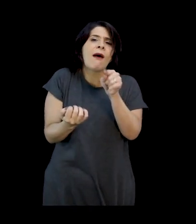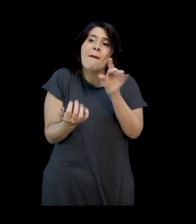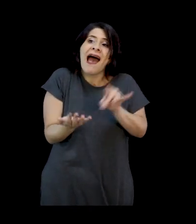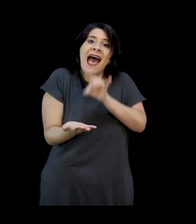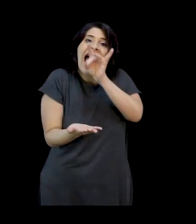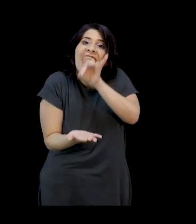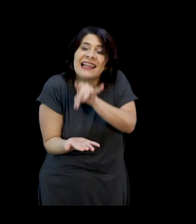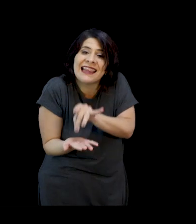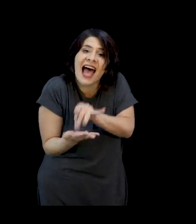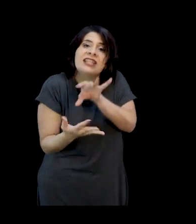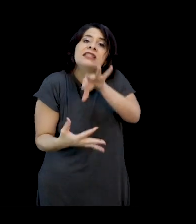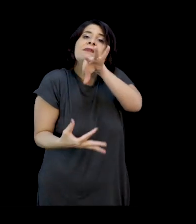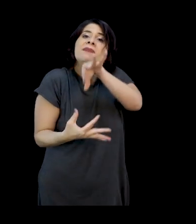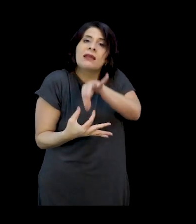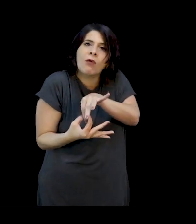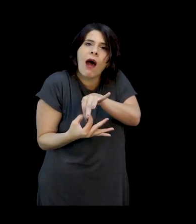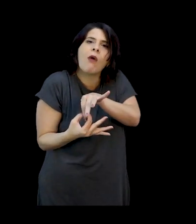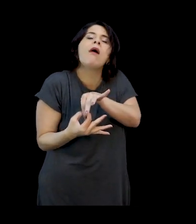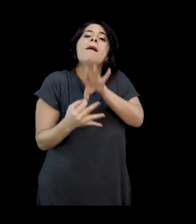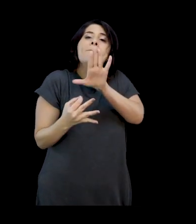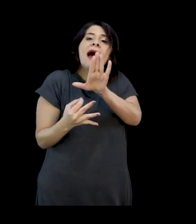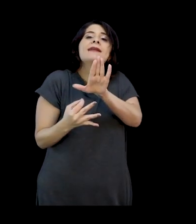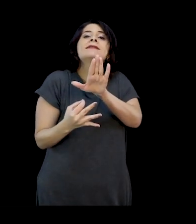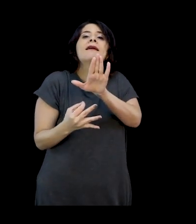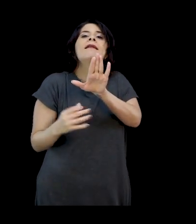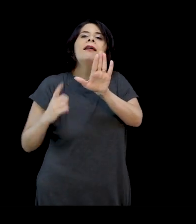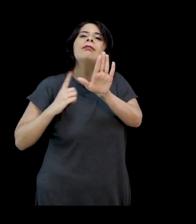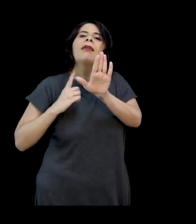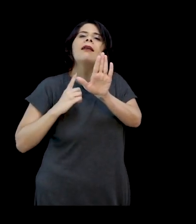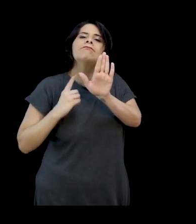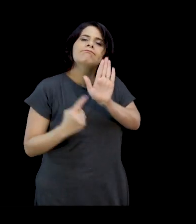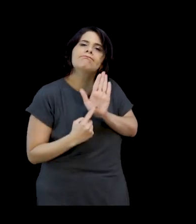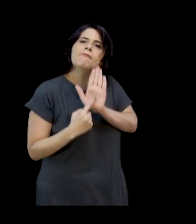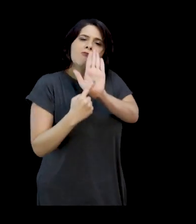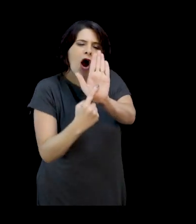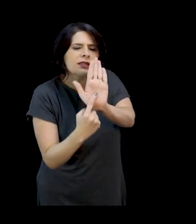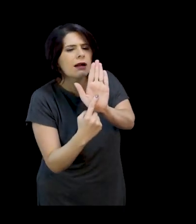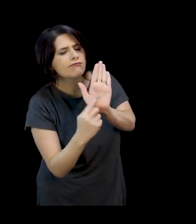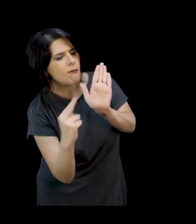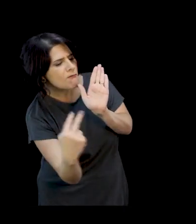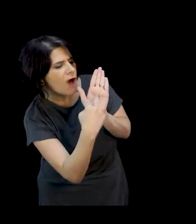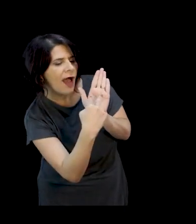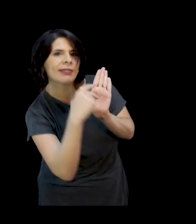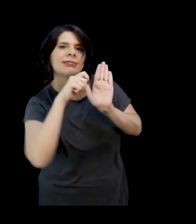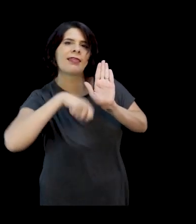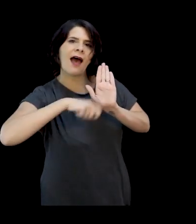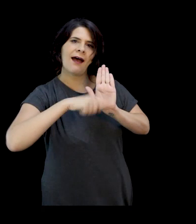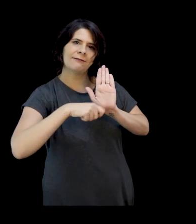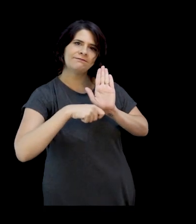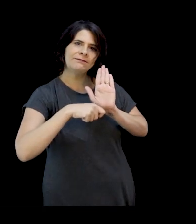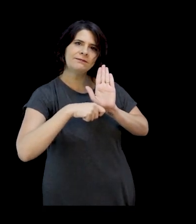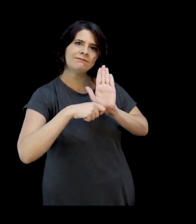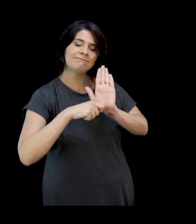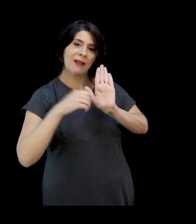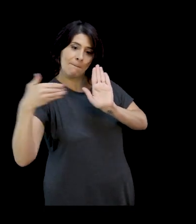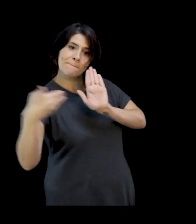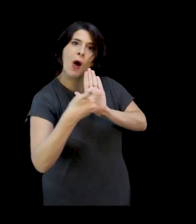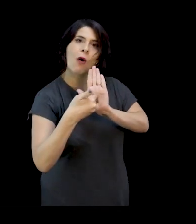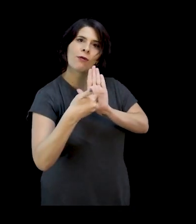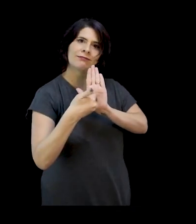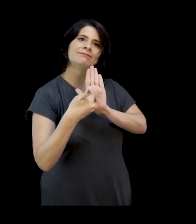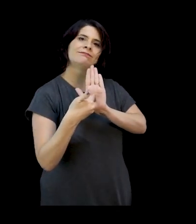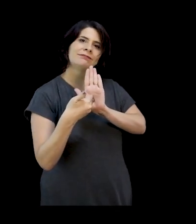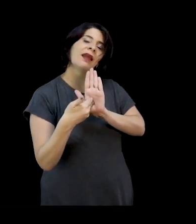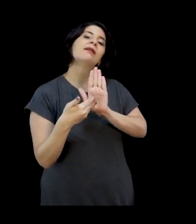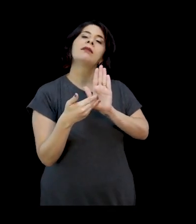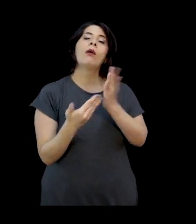espiritual objetivada. Ou seja, nos dois casos a gente tem a demanda subjetiva de exteriorizar-se em